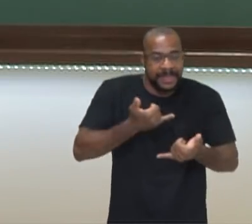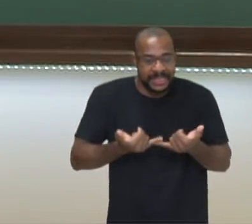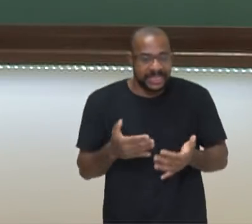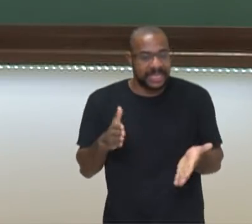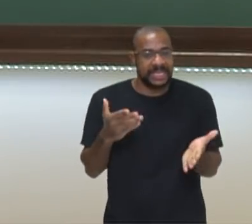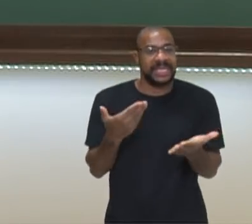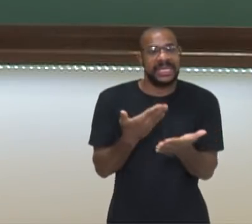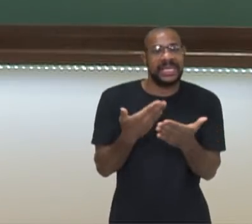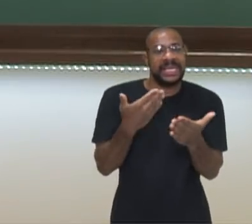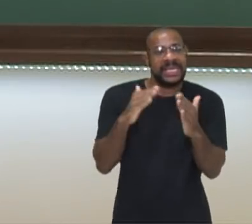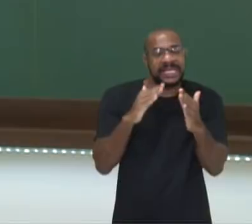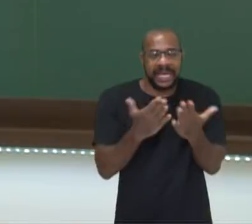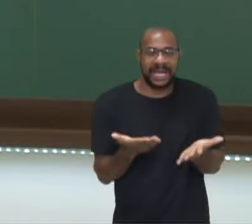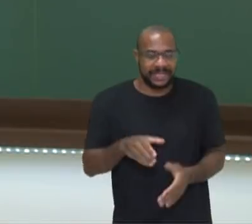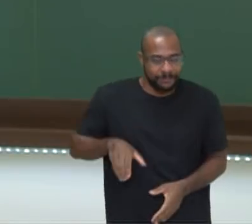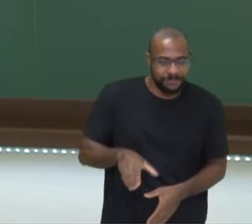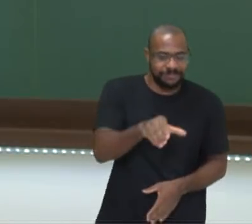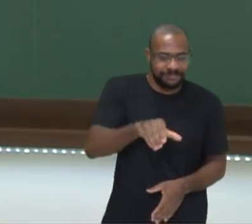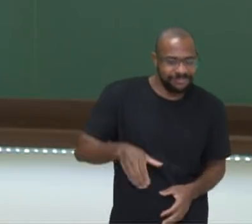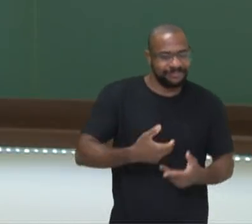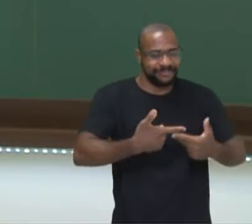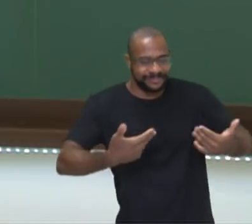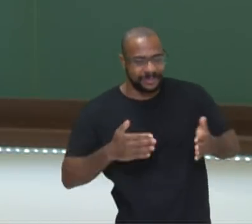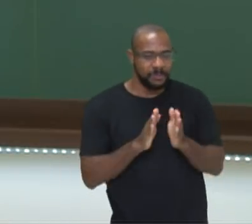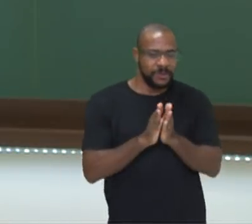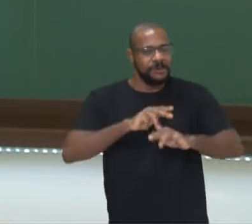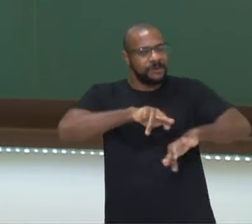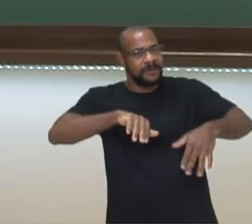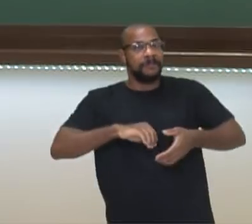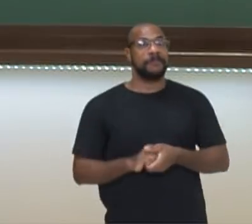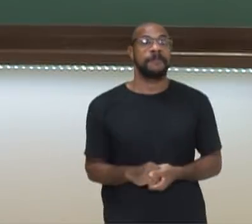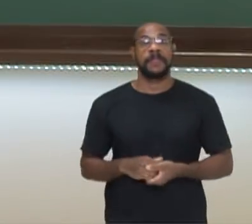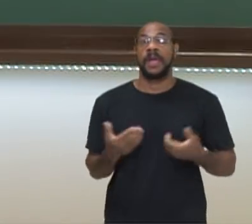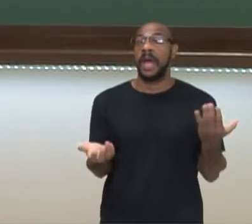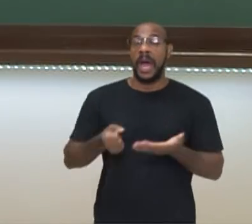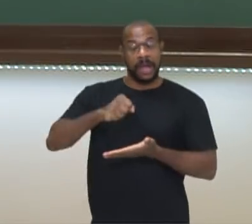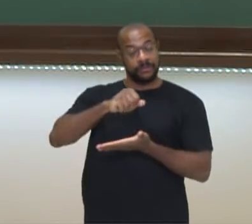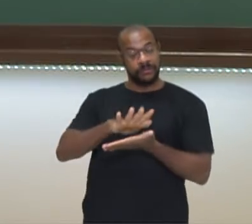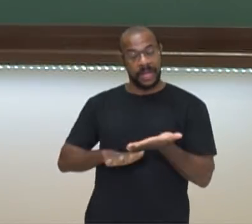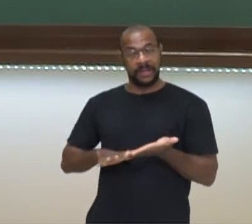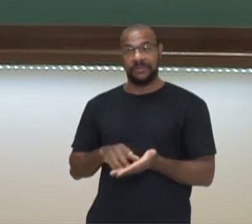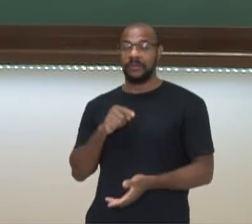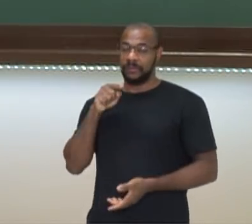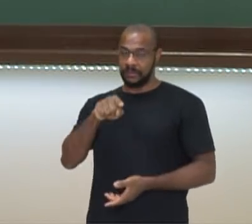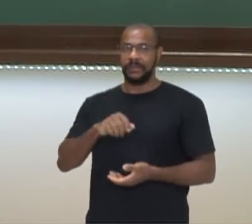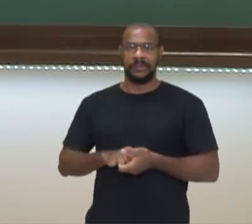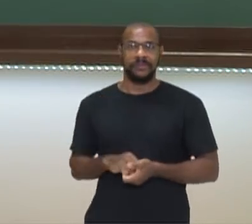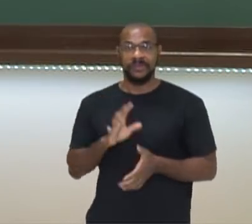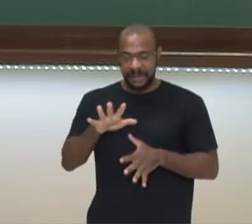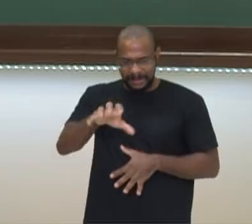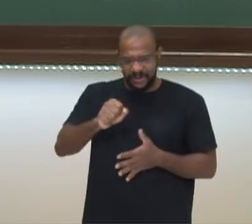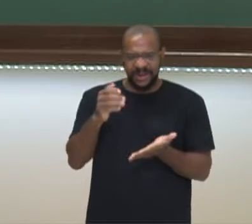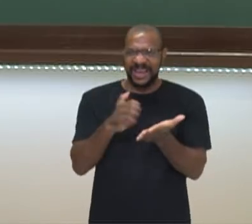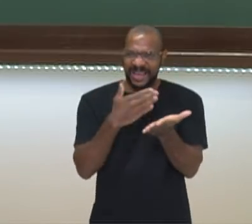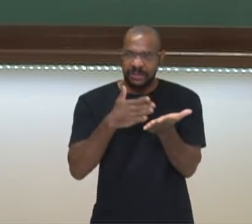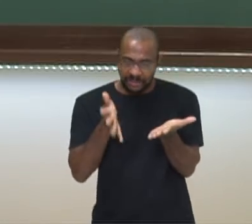então. Atividade 1 para você. Primeiro, quero voltar um pouquinho. Você pegou o seu